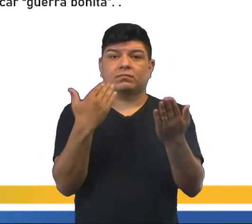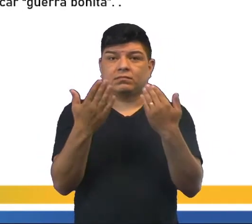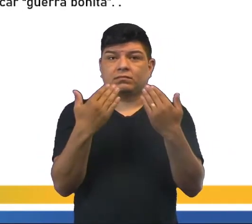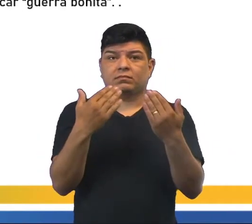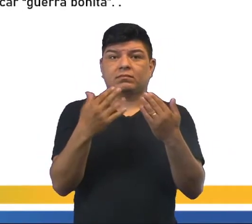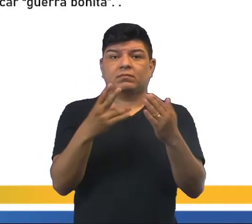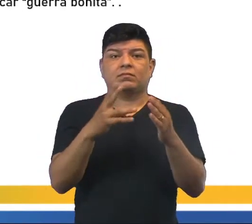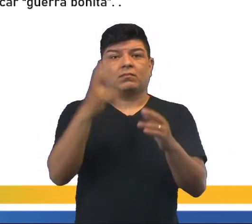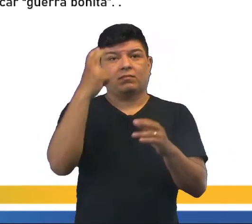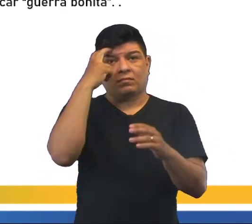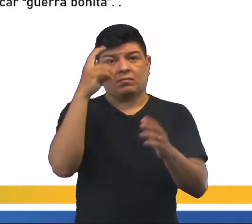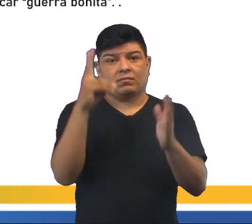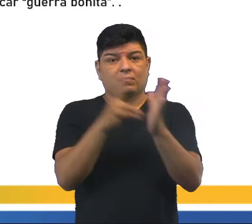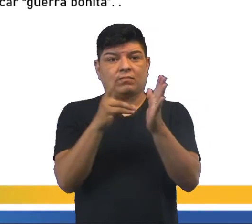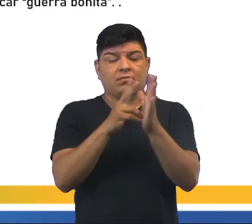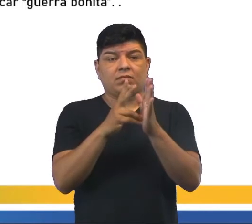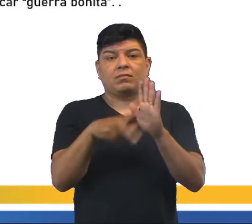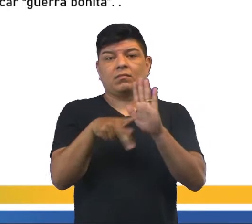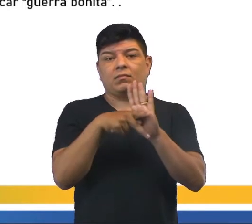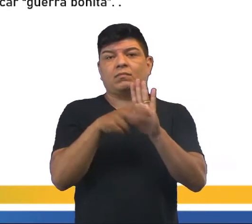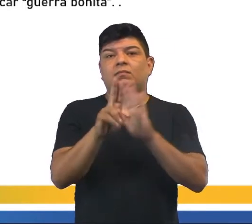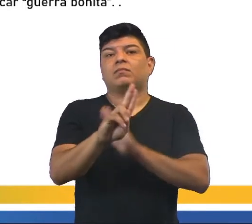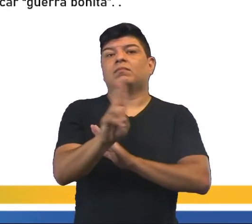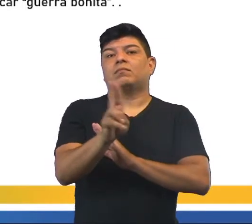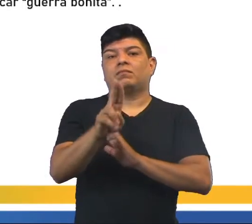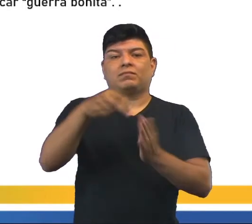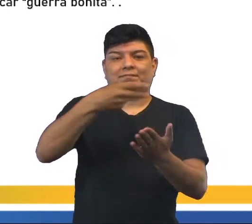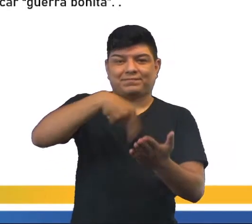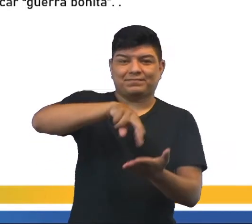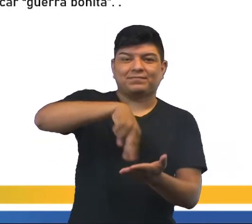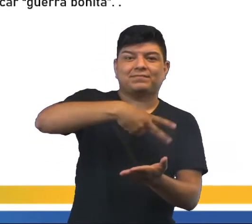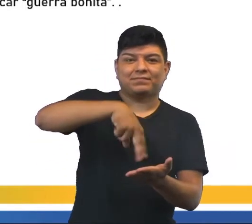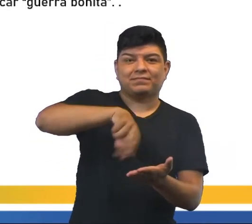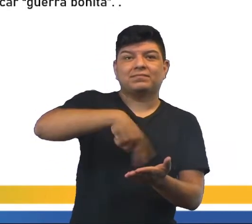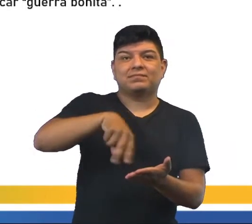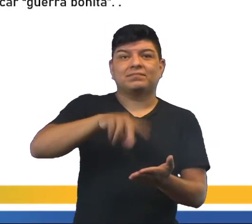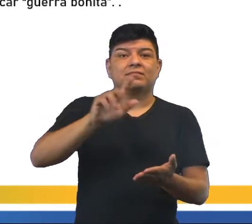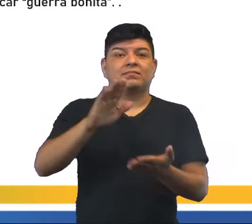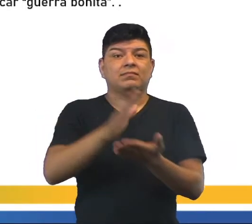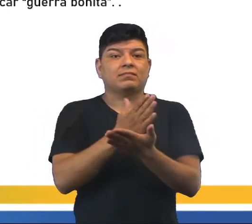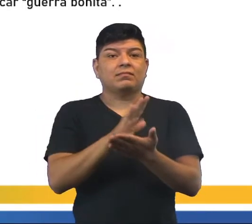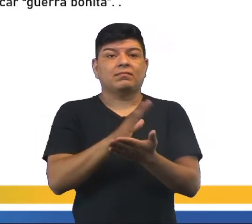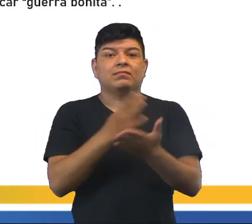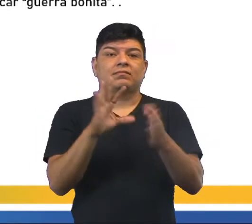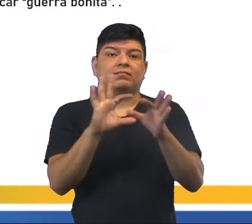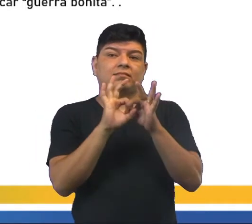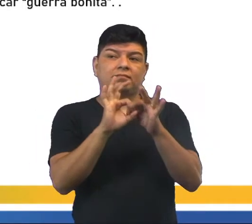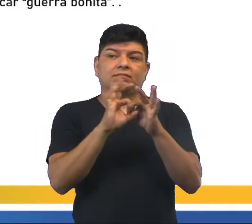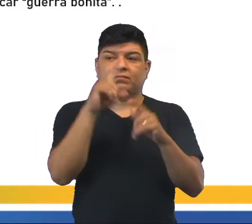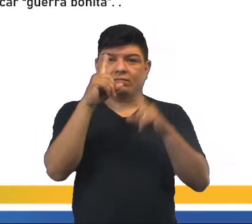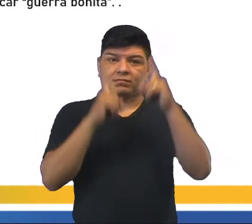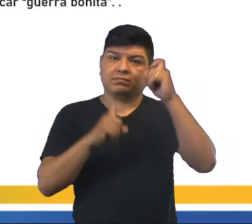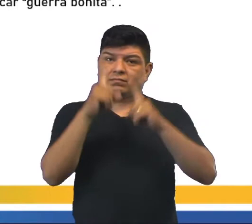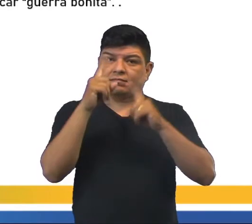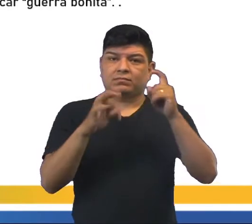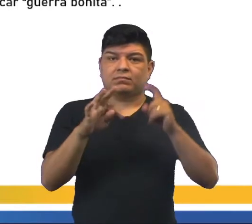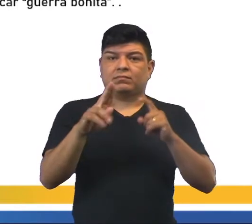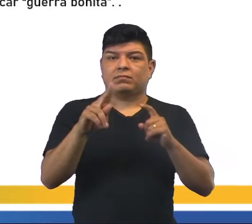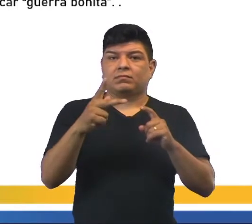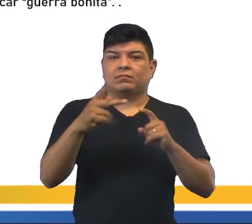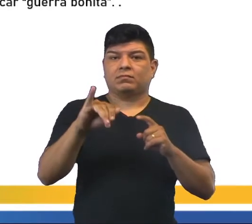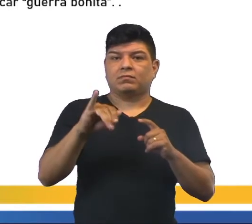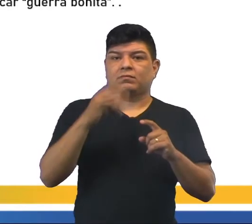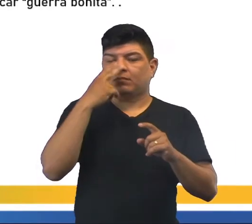dos índios encontra seu próprio nome da dança, né? Que para alguns é a união de expressão do tupi, significa